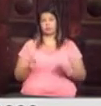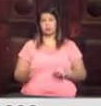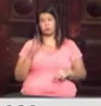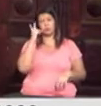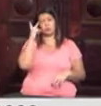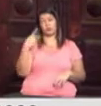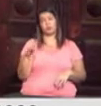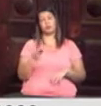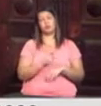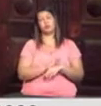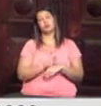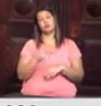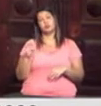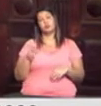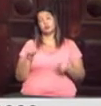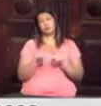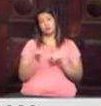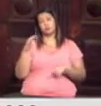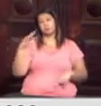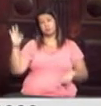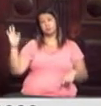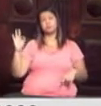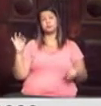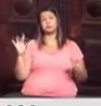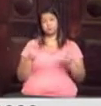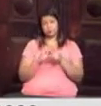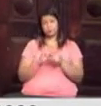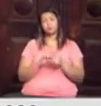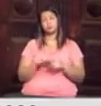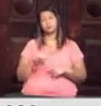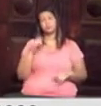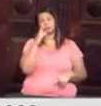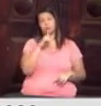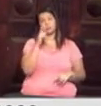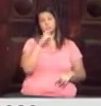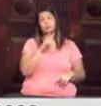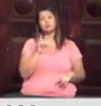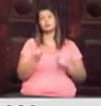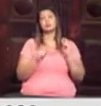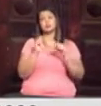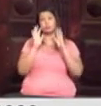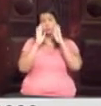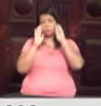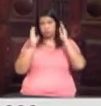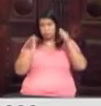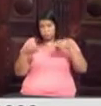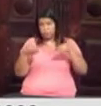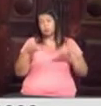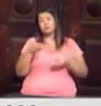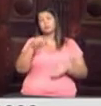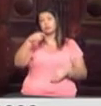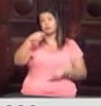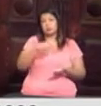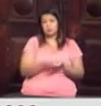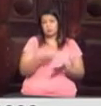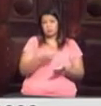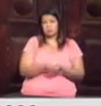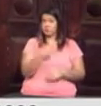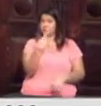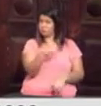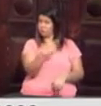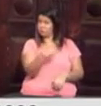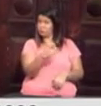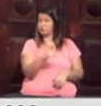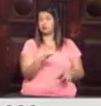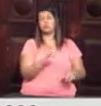para o Estado e para a União, que leve em consideração os deveres do Estado mas também os deveres da